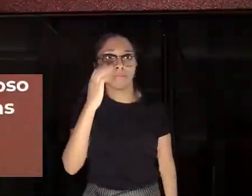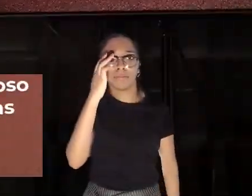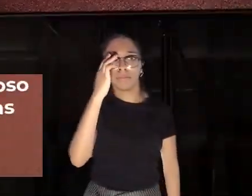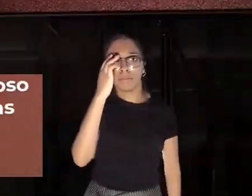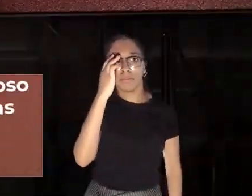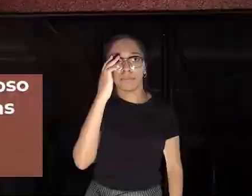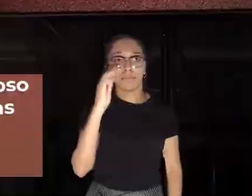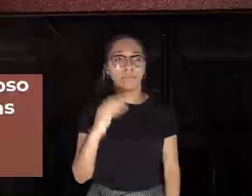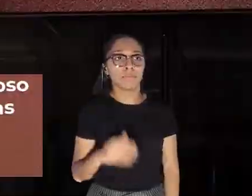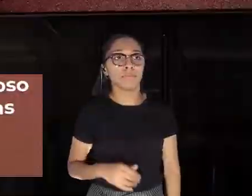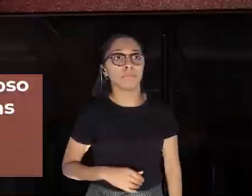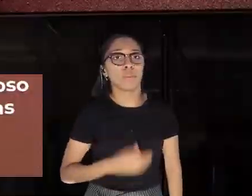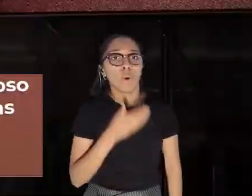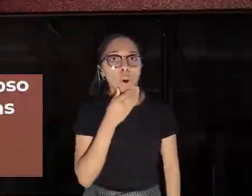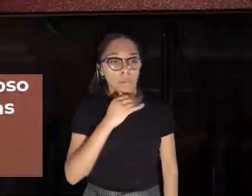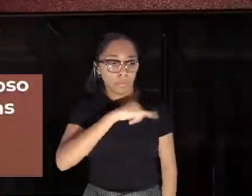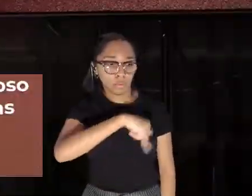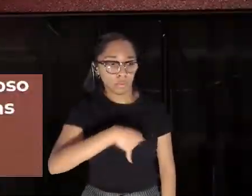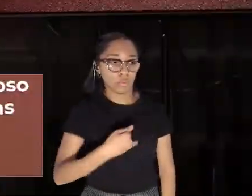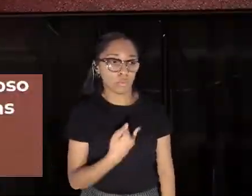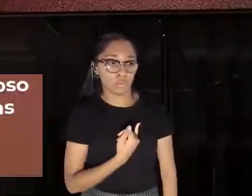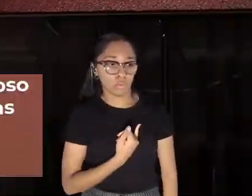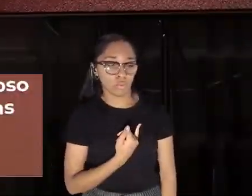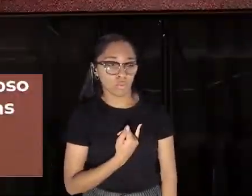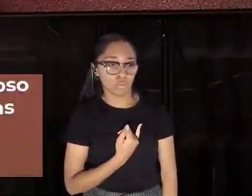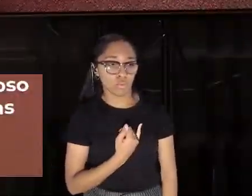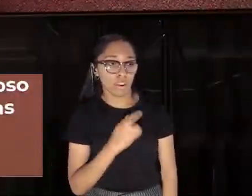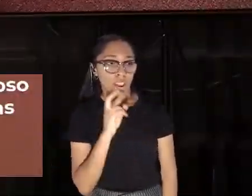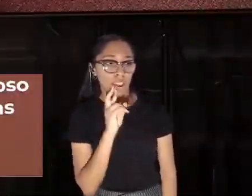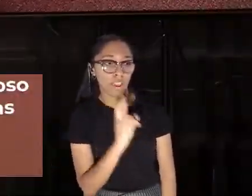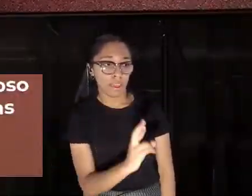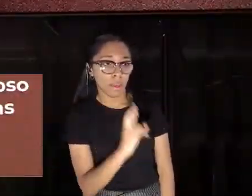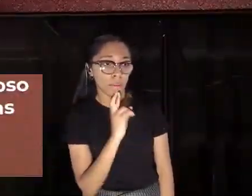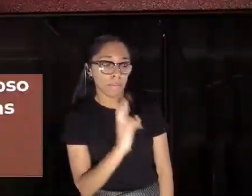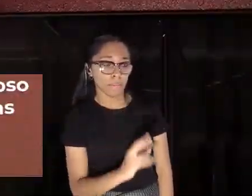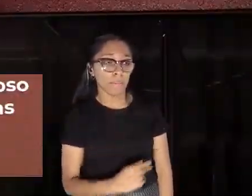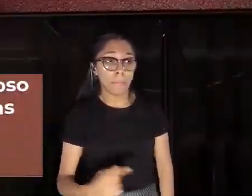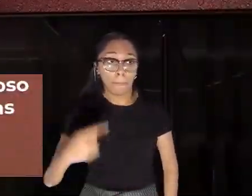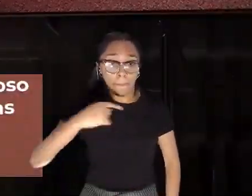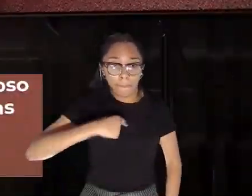João respondeu a todos: eu os batizo com... Mas virá alguém mais